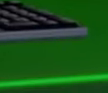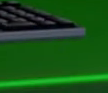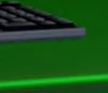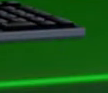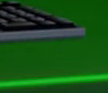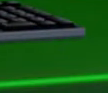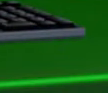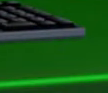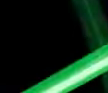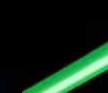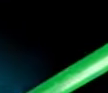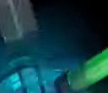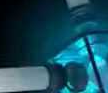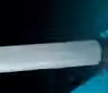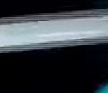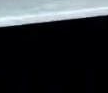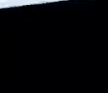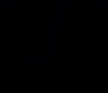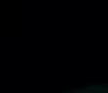ontem